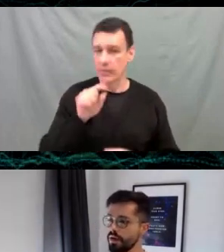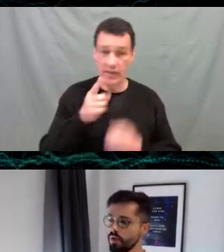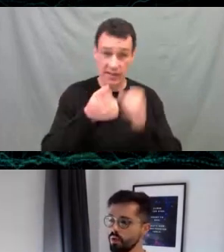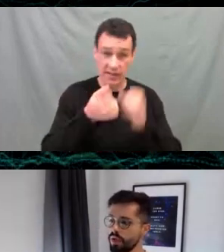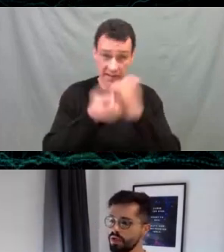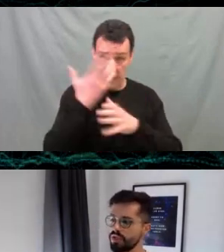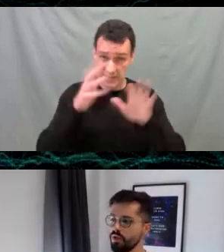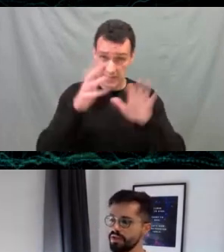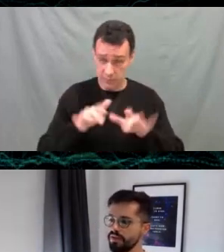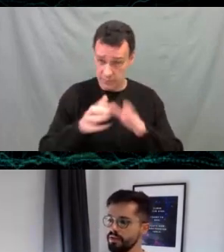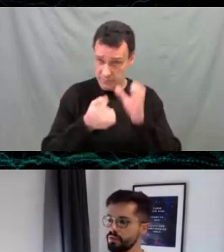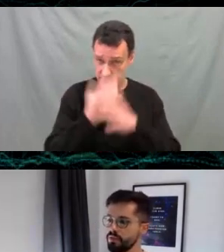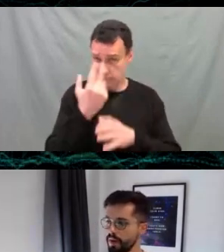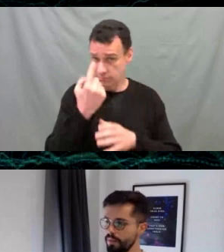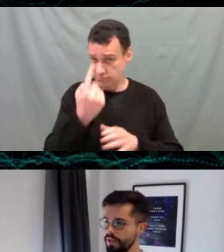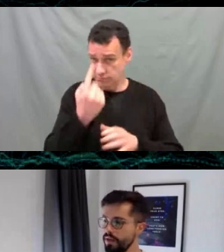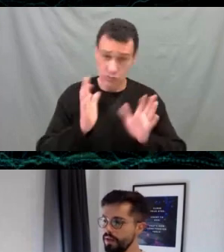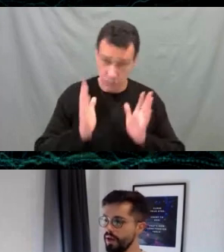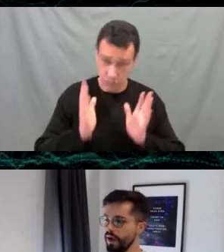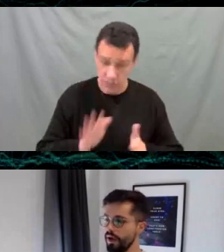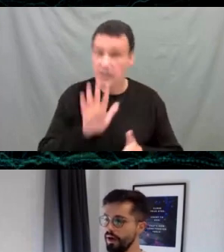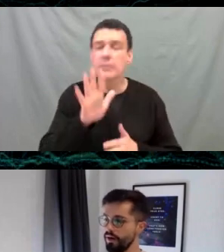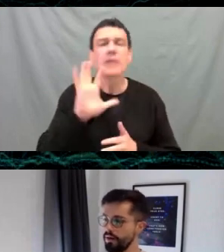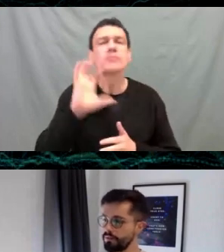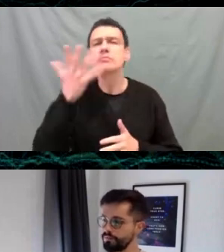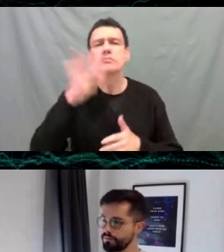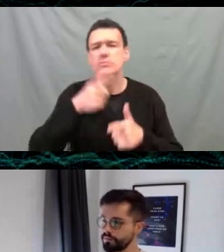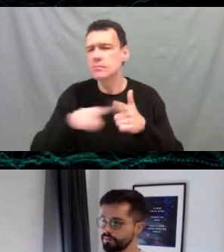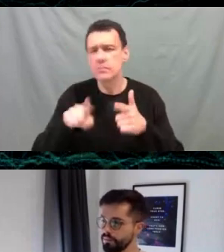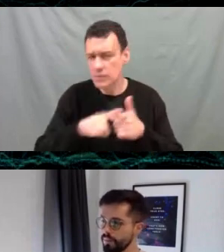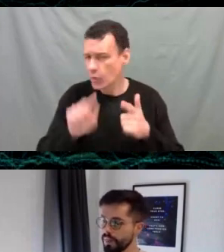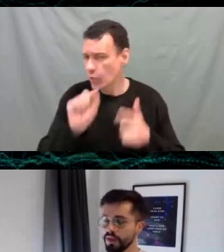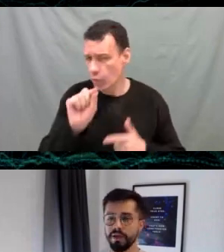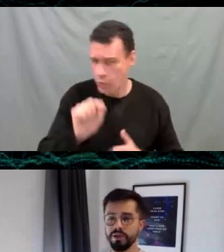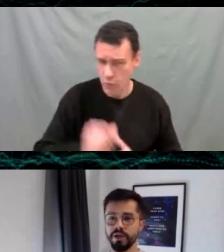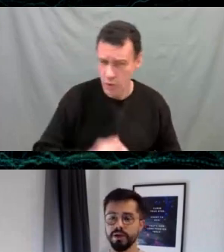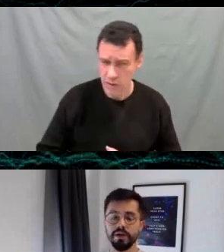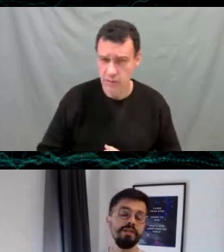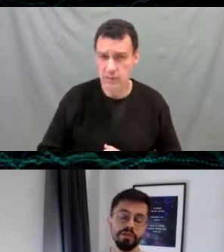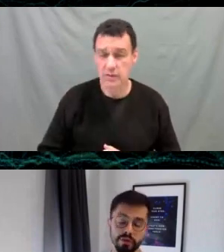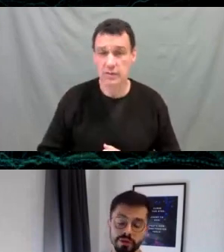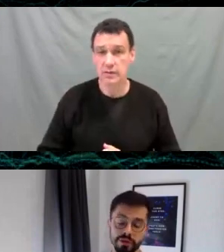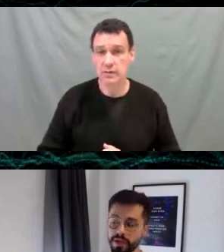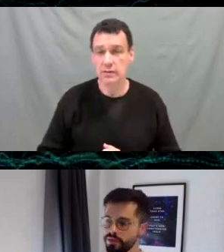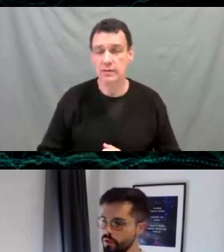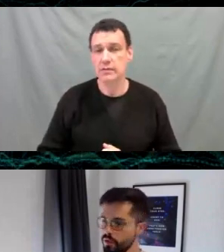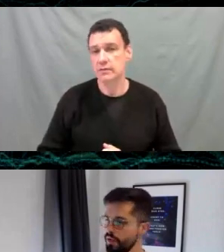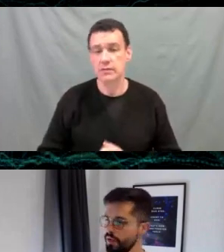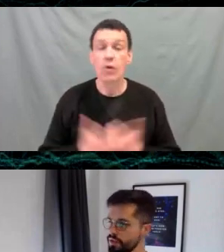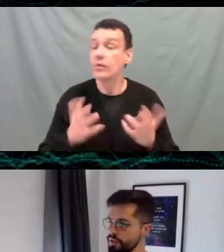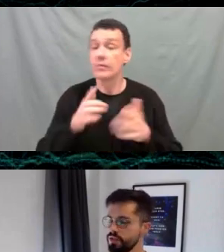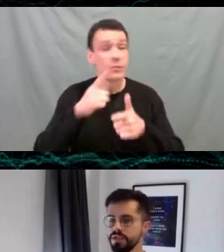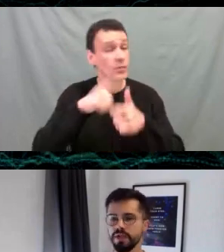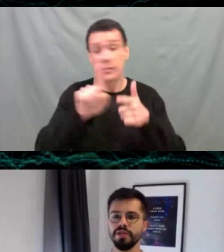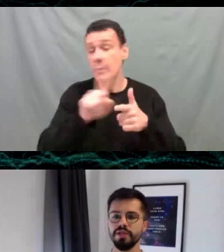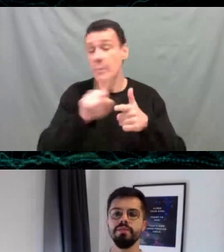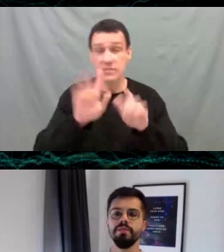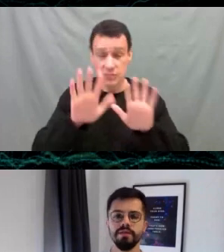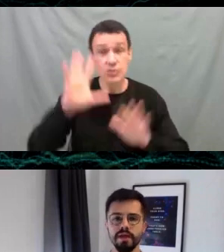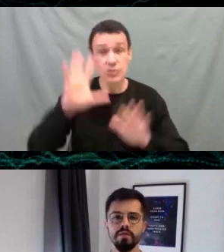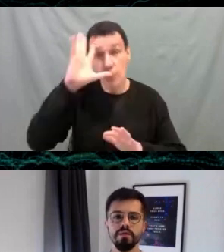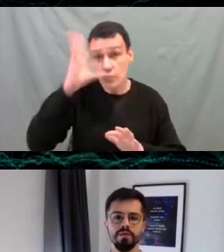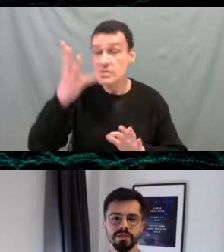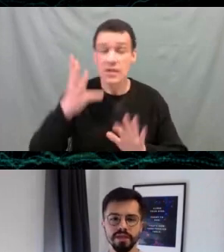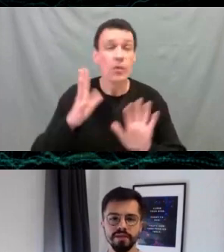mas aí que o que a gente começa a terra de problema né A o alcance solução para esse desculpa a solução